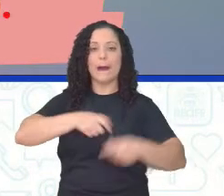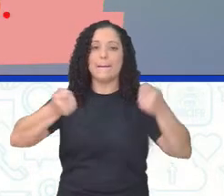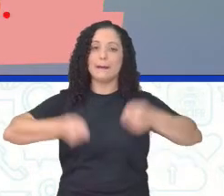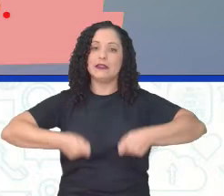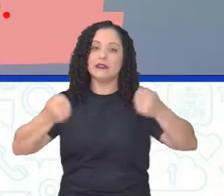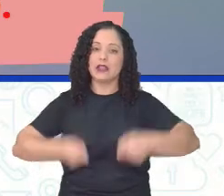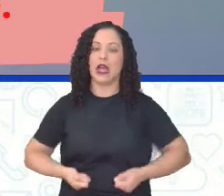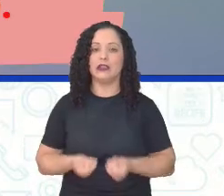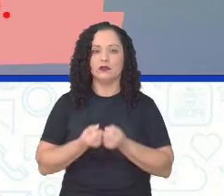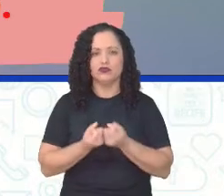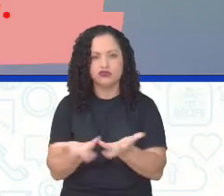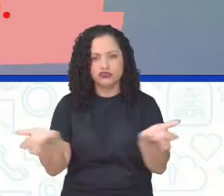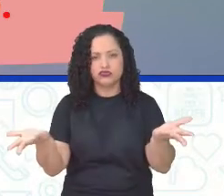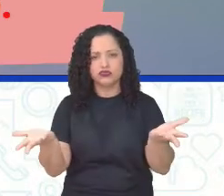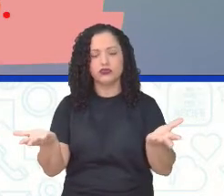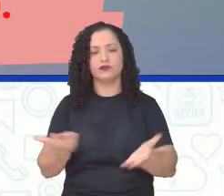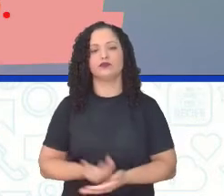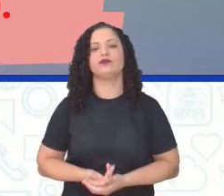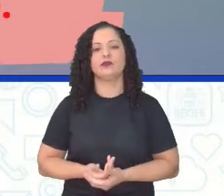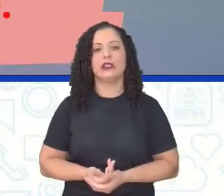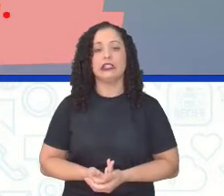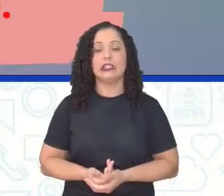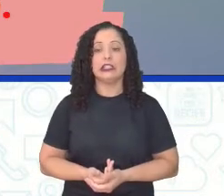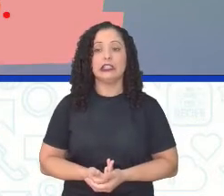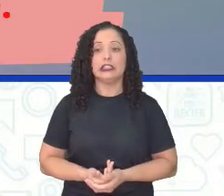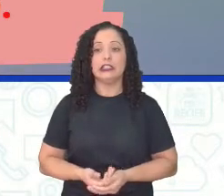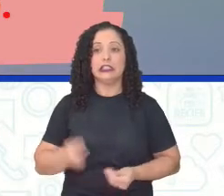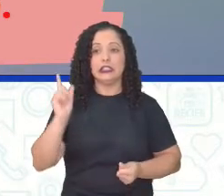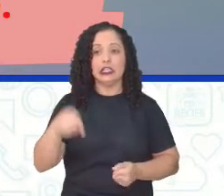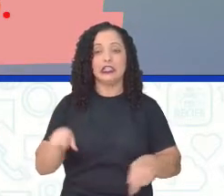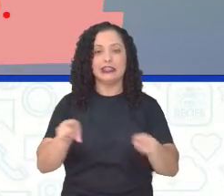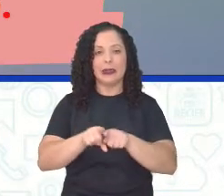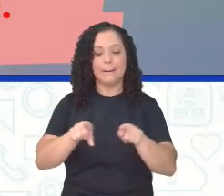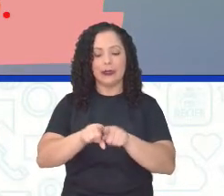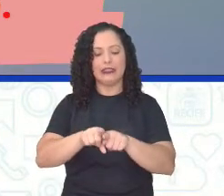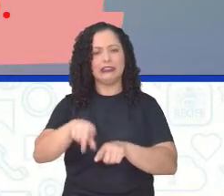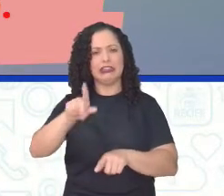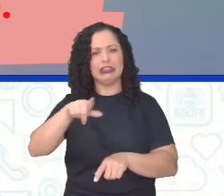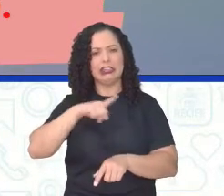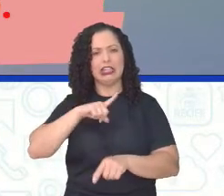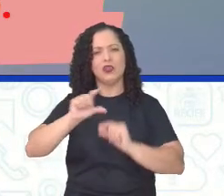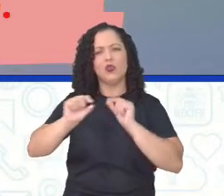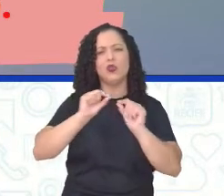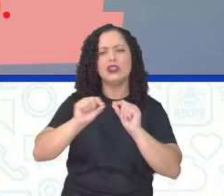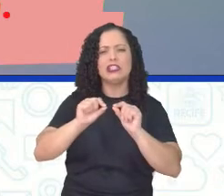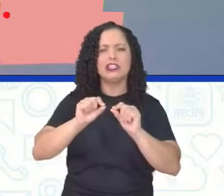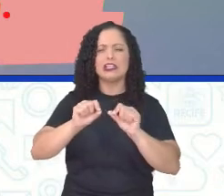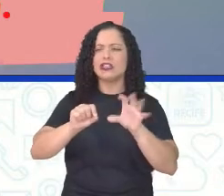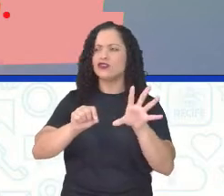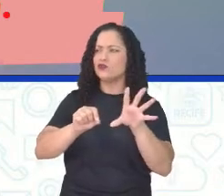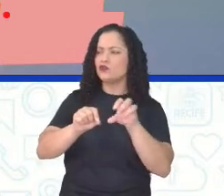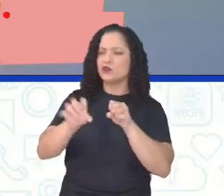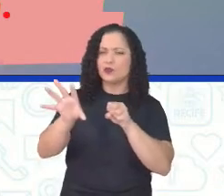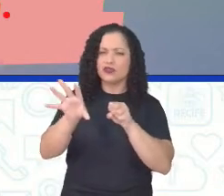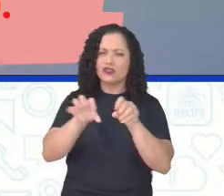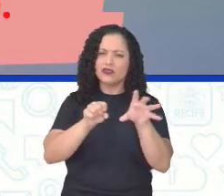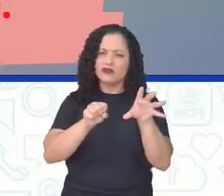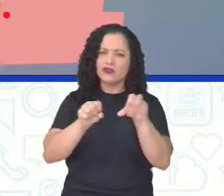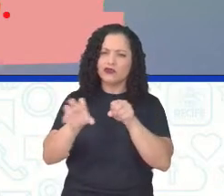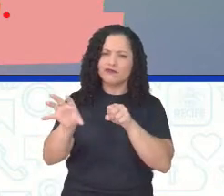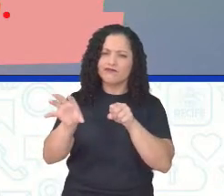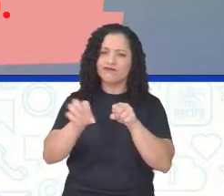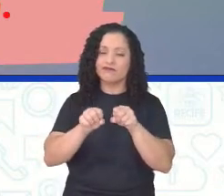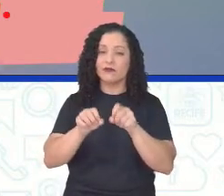distribuir nutrientes. E por onde ele passa, ele também tira algumas substâncias que estão em excesso ou que são consideradas